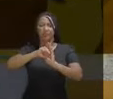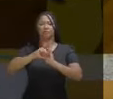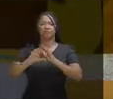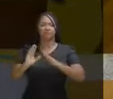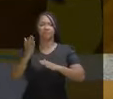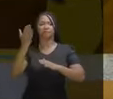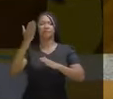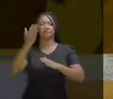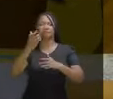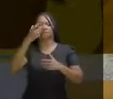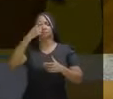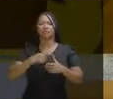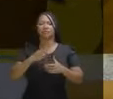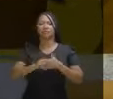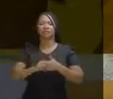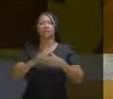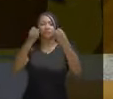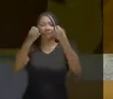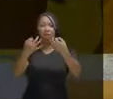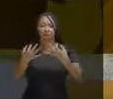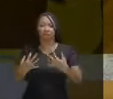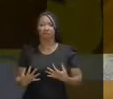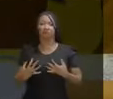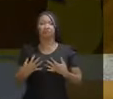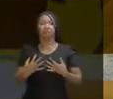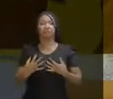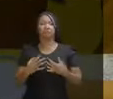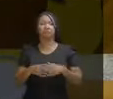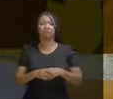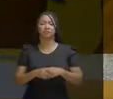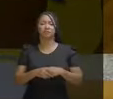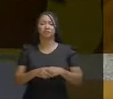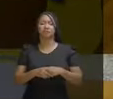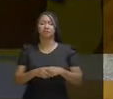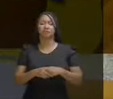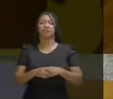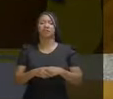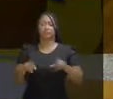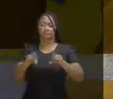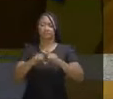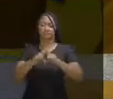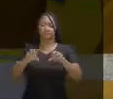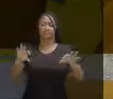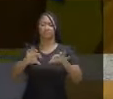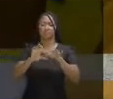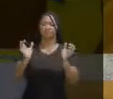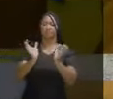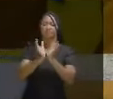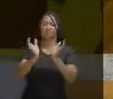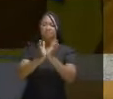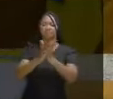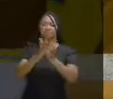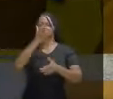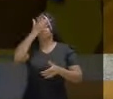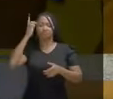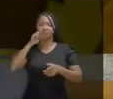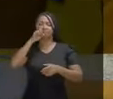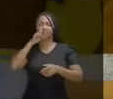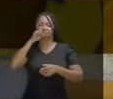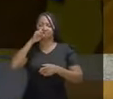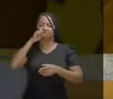eleitoral, eventuais, eu estou falando em tese, e associação criminosa. É assim que voto.